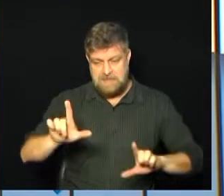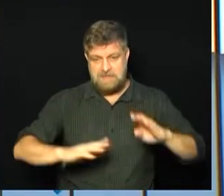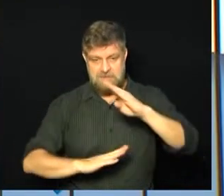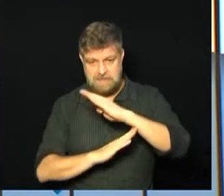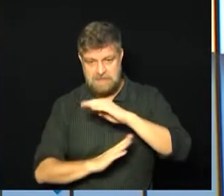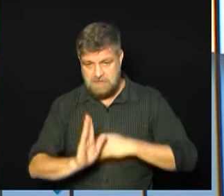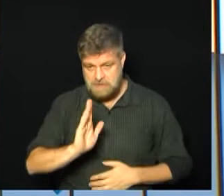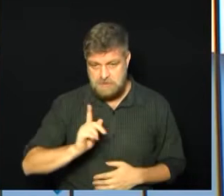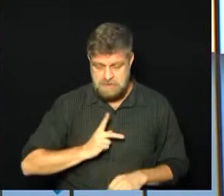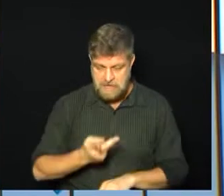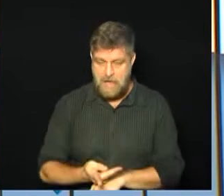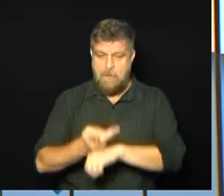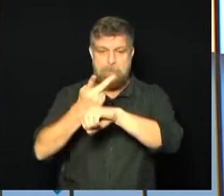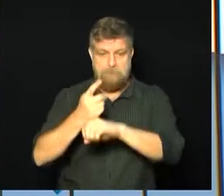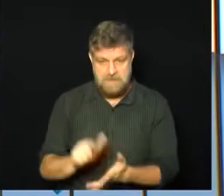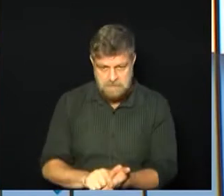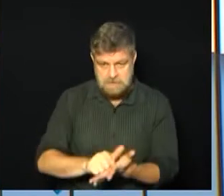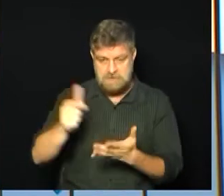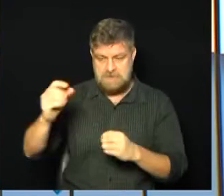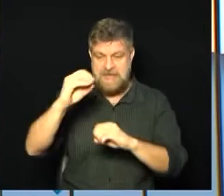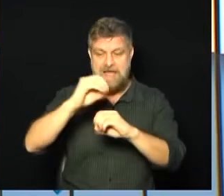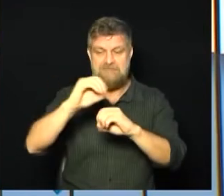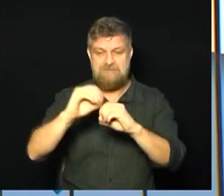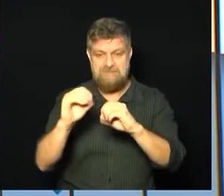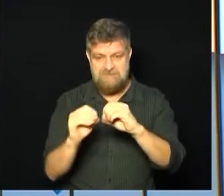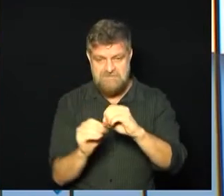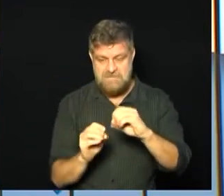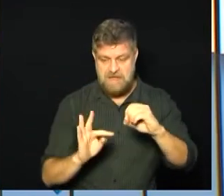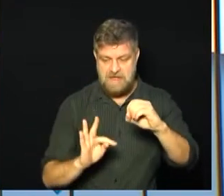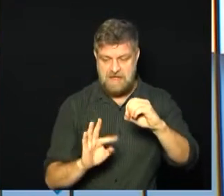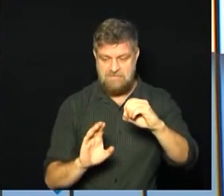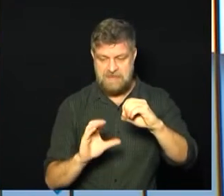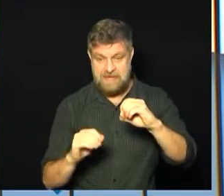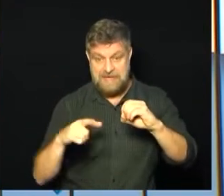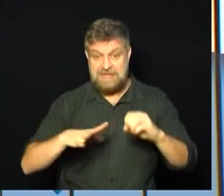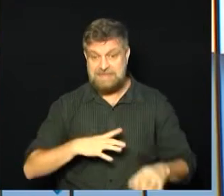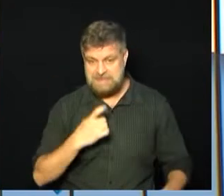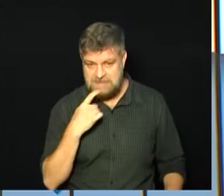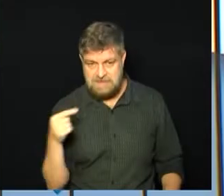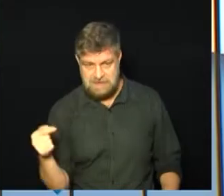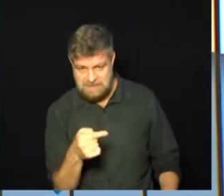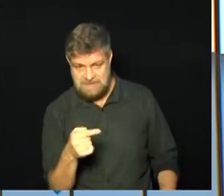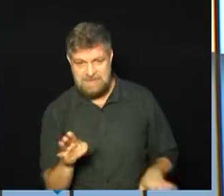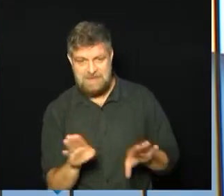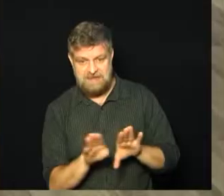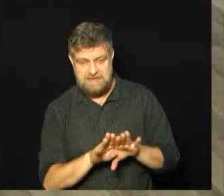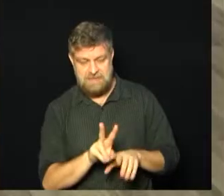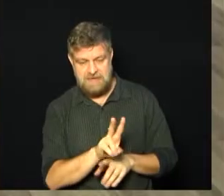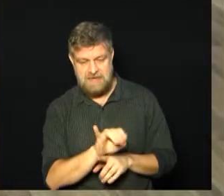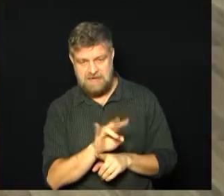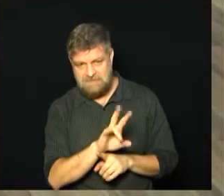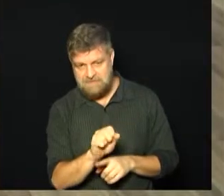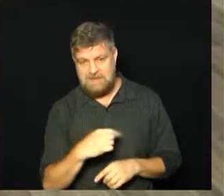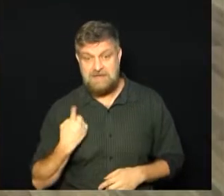Campinas já ganhou um prêmio de jornalismo, o prêmio FEAC, que é aqui da cidade de Campinas, justamente com uma reportagem sua, né,